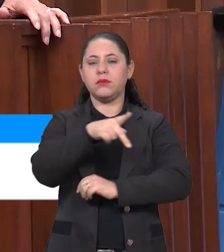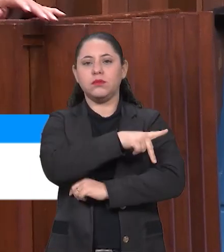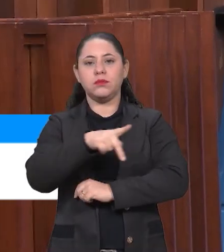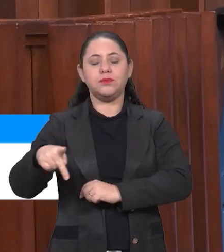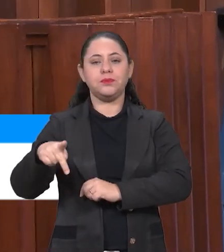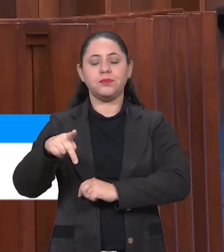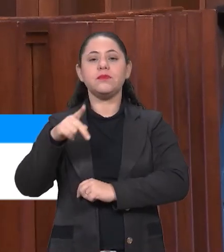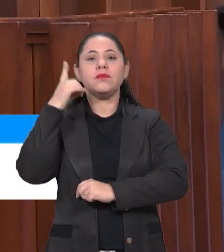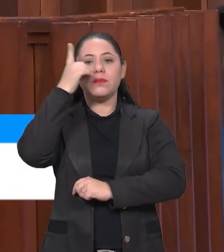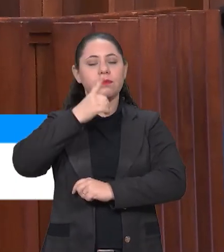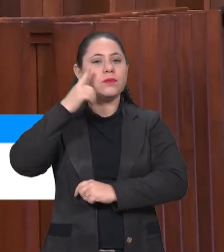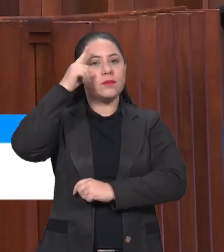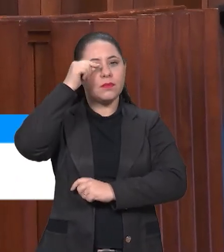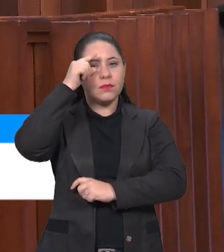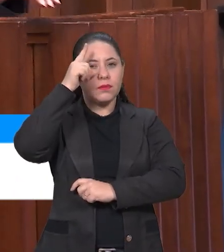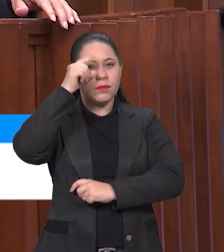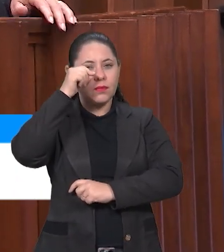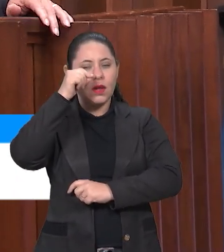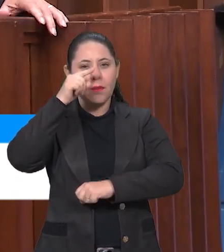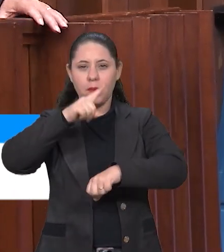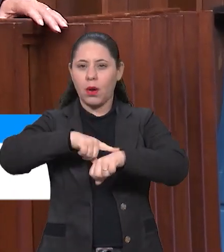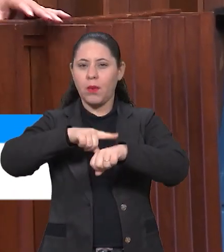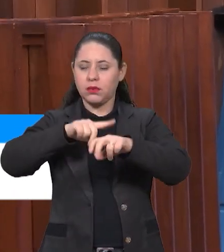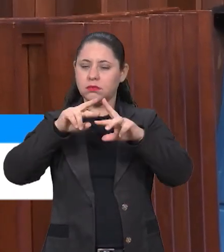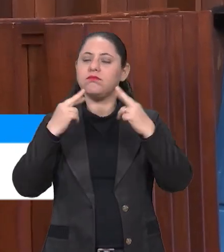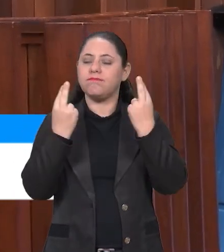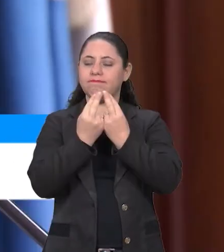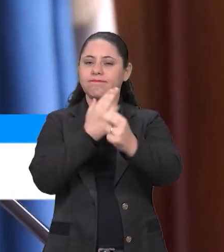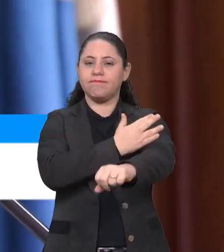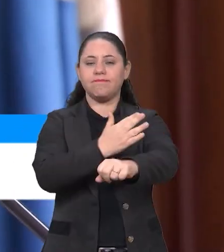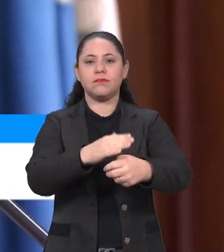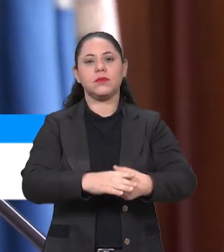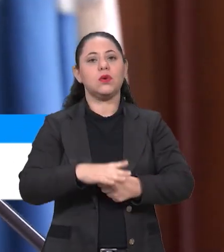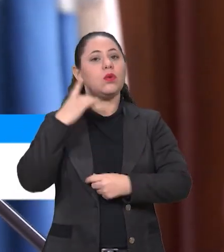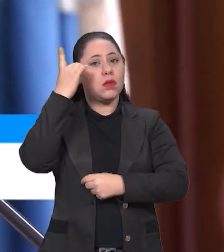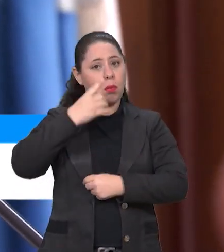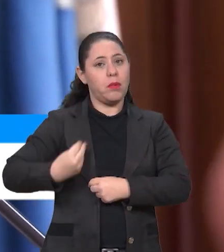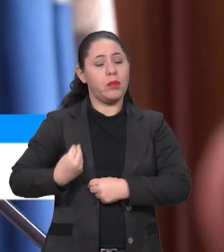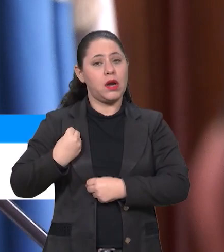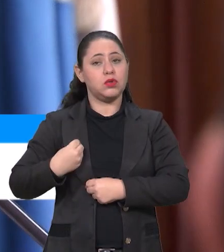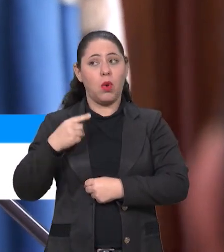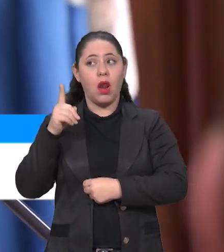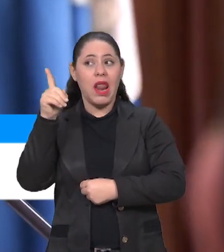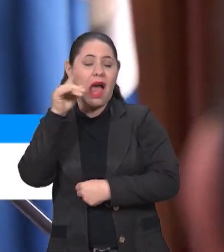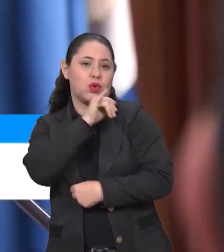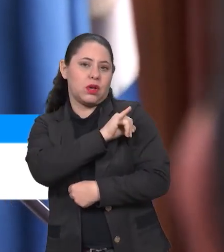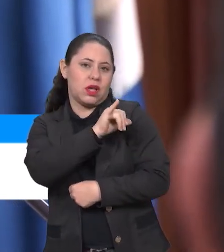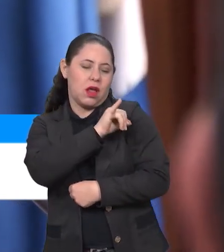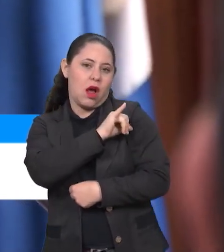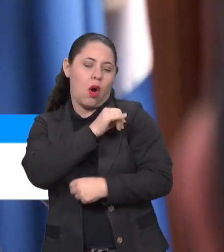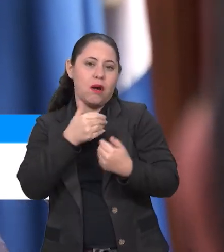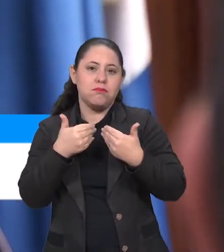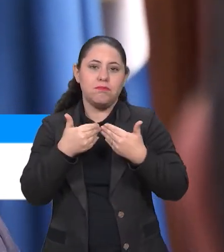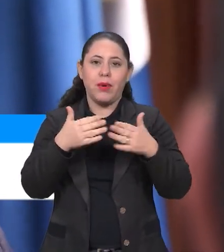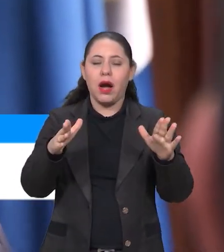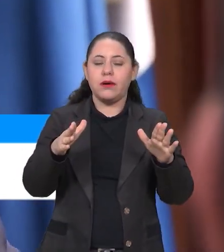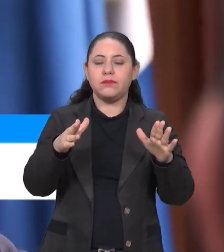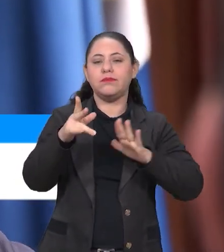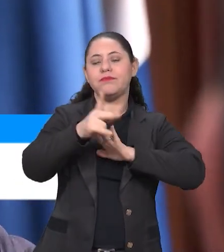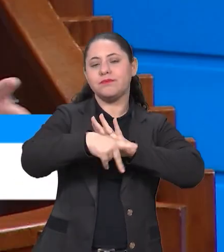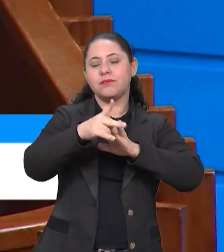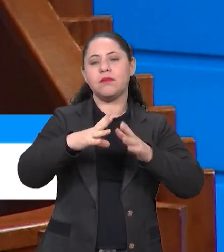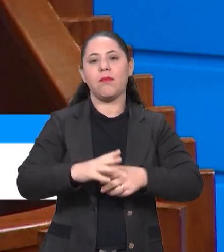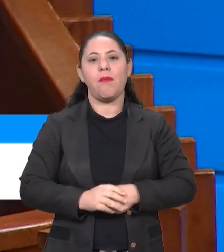presidente da Alemes, deputado Gerson Claro, durante sessão. O parlamentar participou no Rio de Janeiro do lançamento do